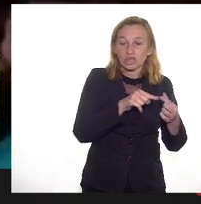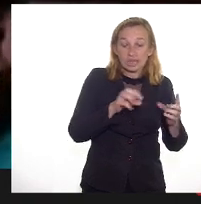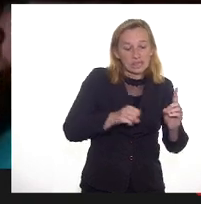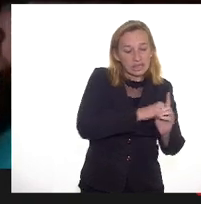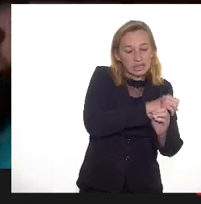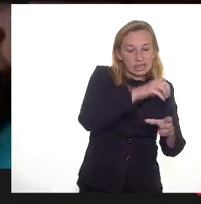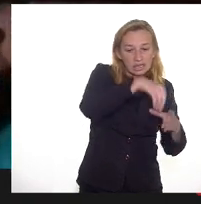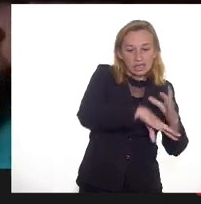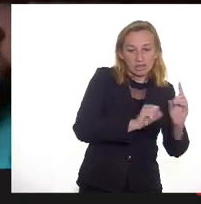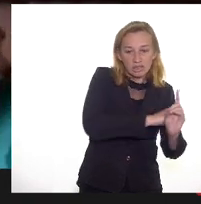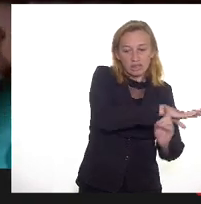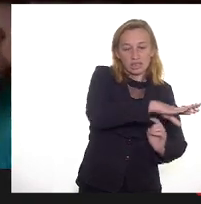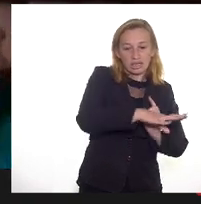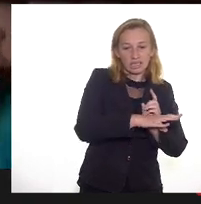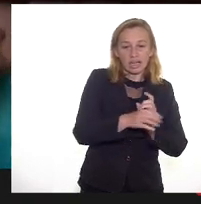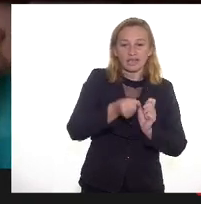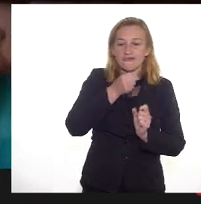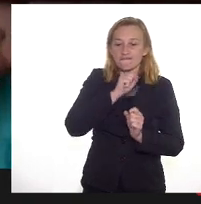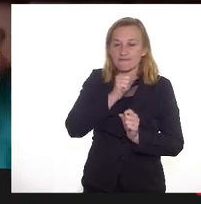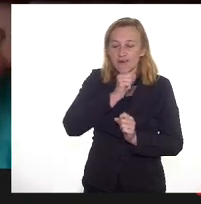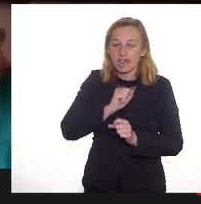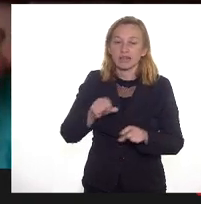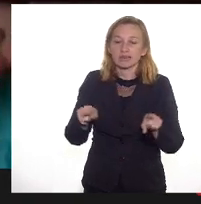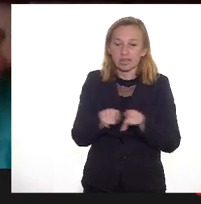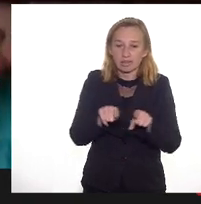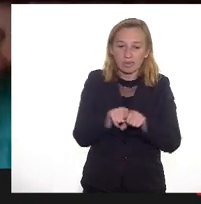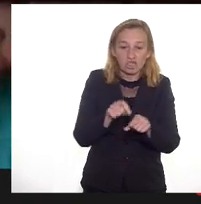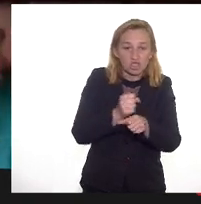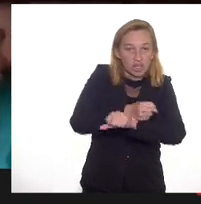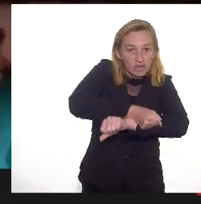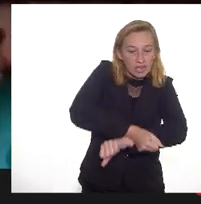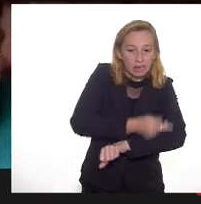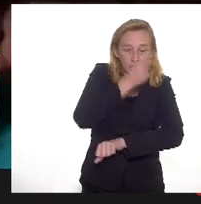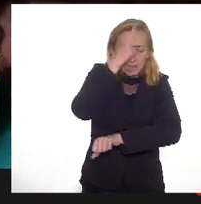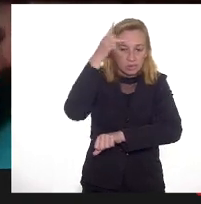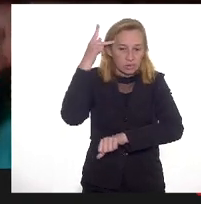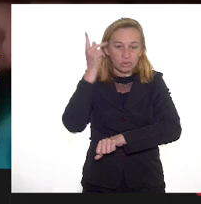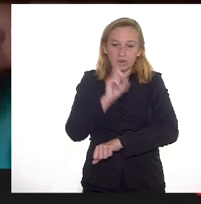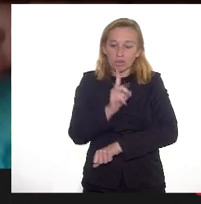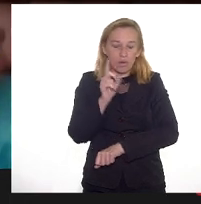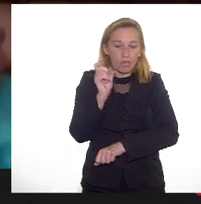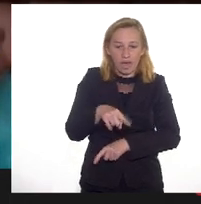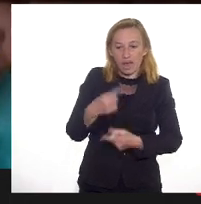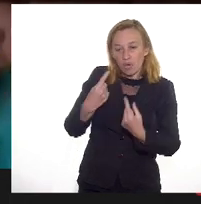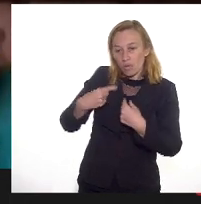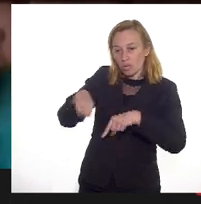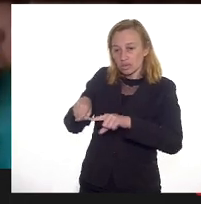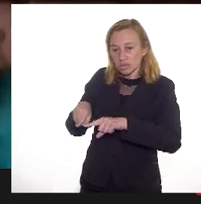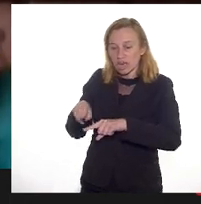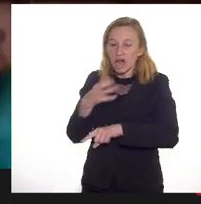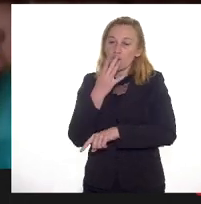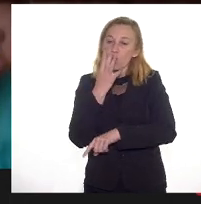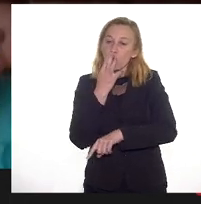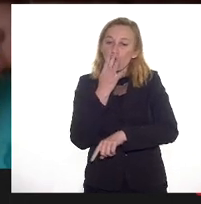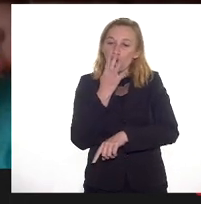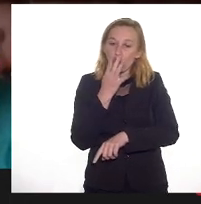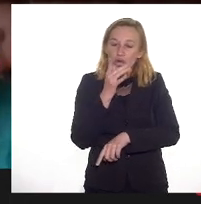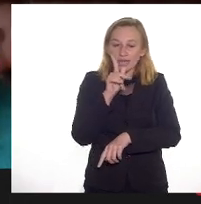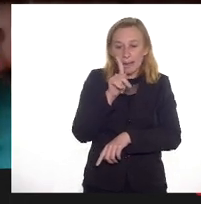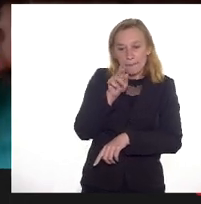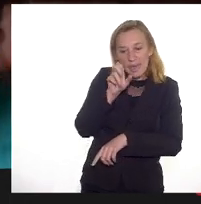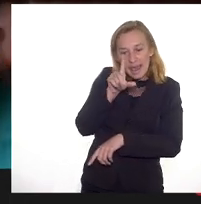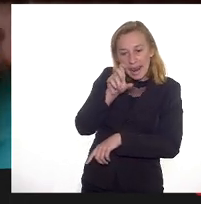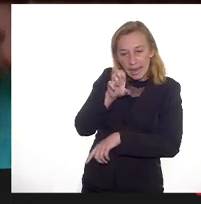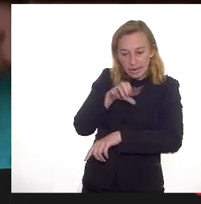sociedades antigas, que também escravizaram pessoas, não eram encontradas, a cor da pele. A cor da